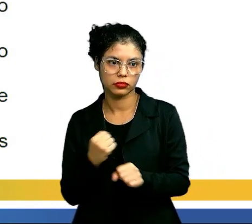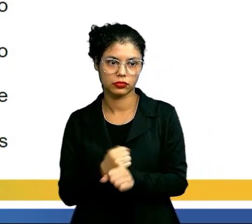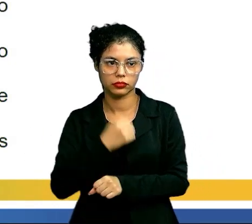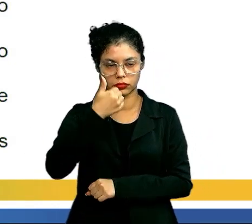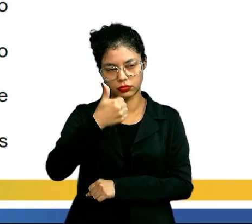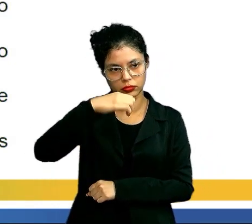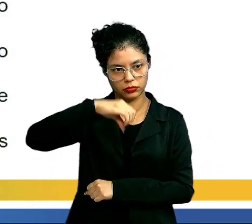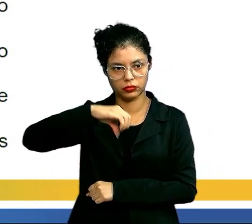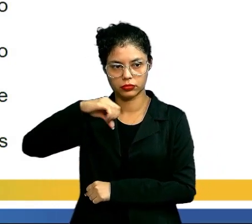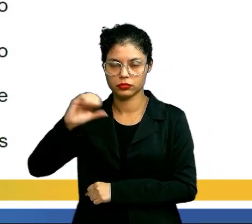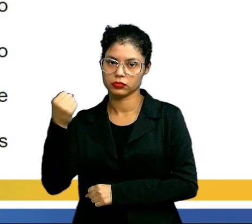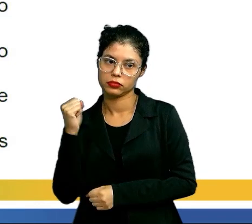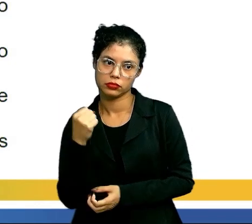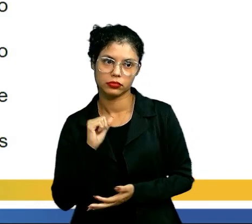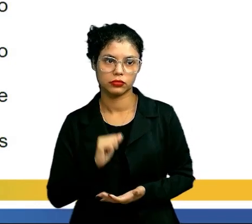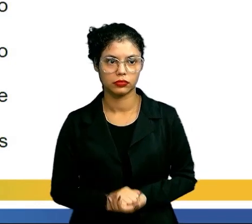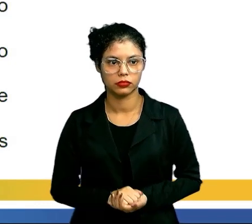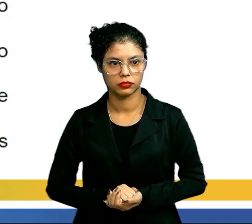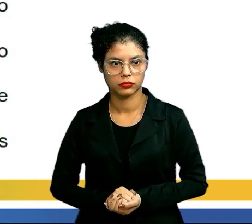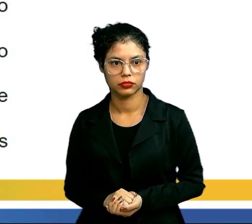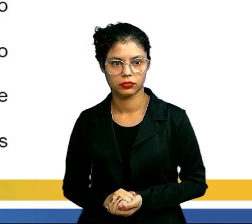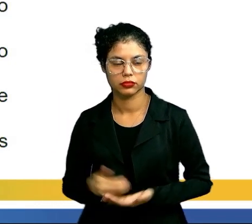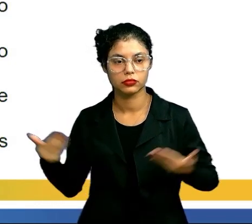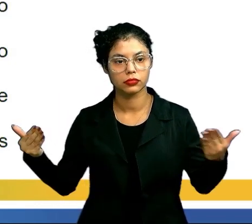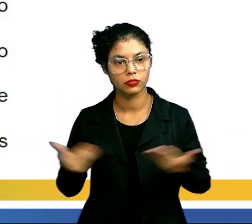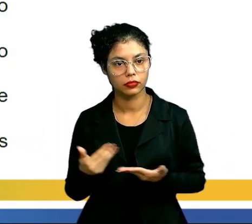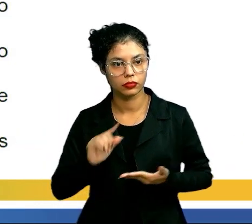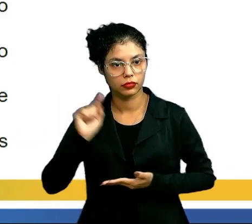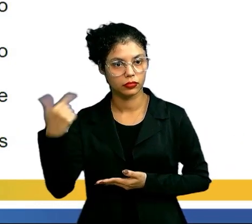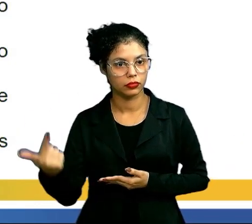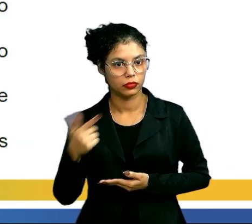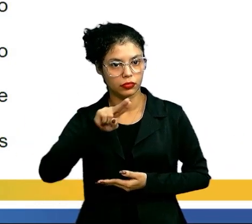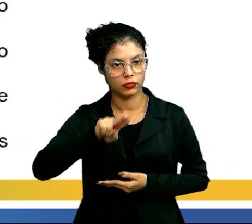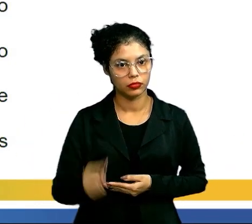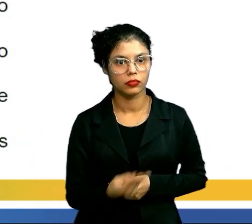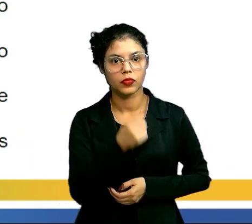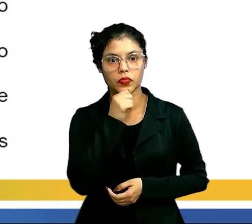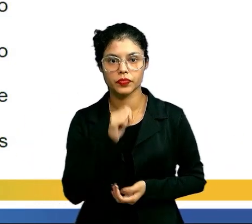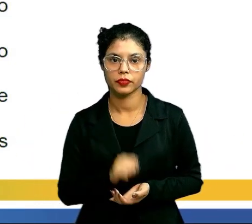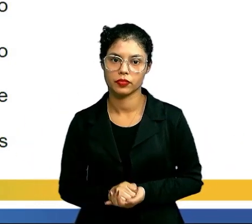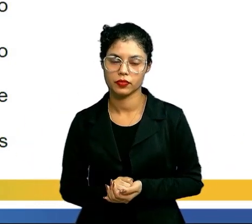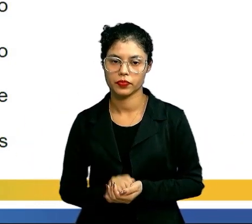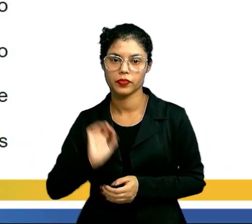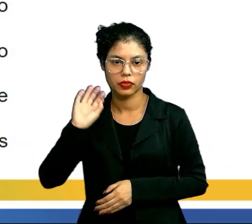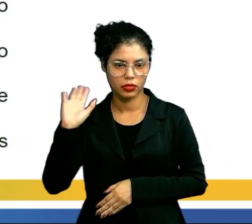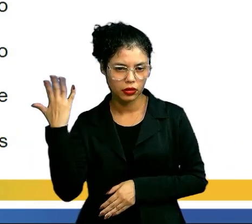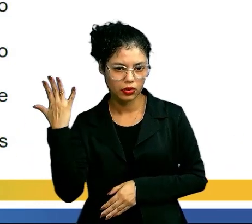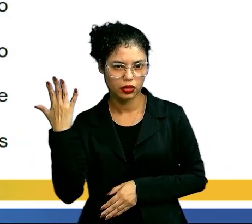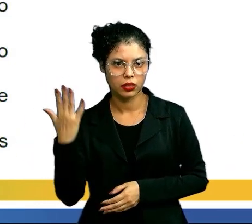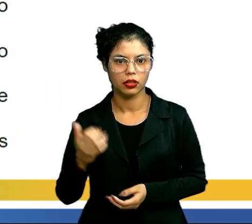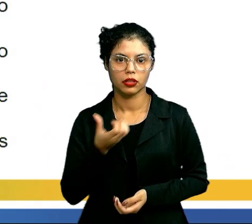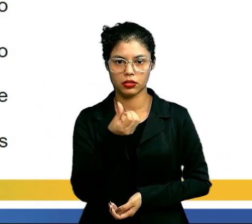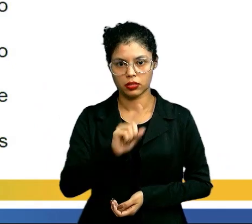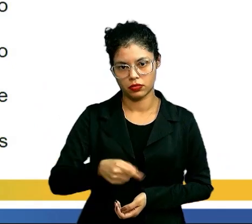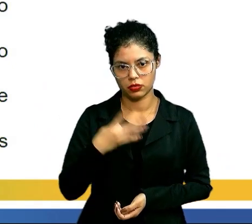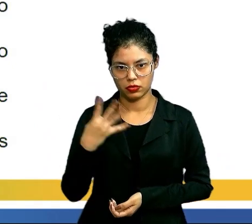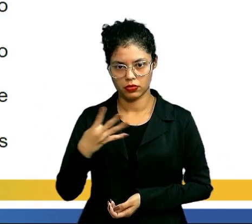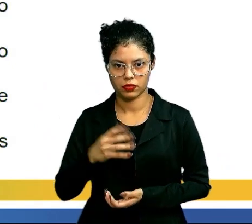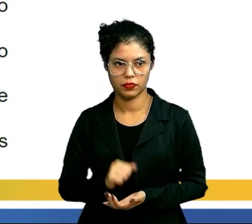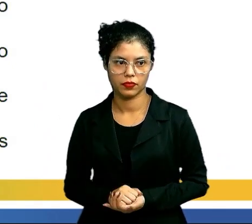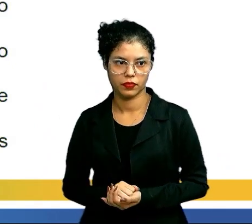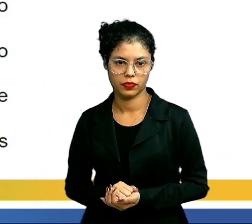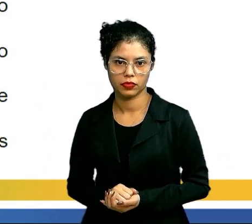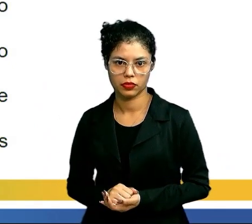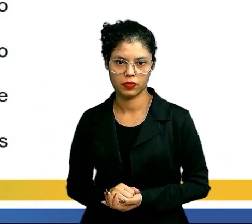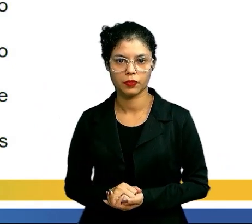anuais desde 1998. A partir do ano de 2000, essa taxa se estabilizou em cerca